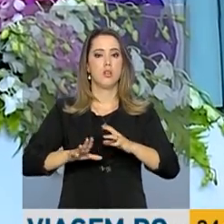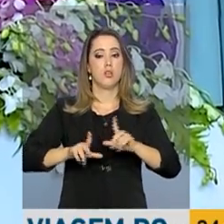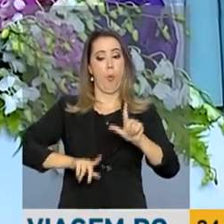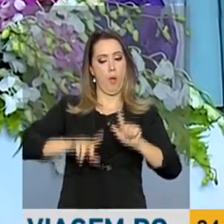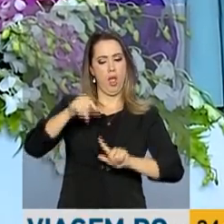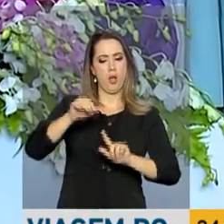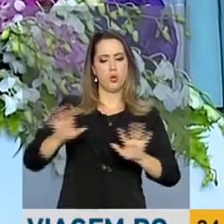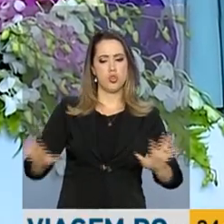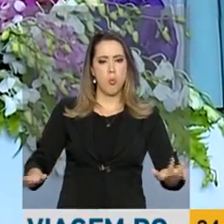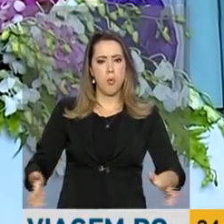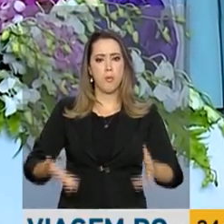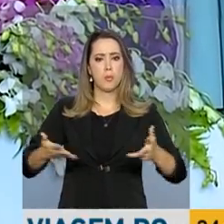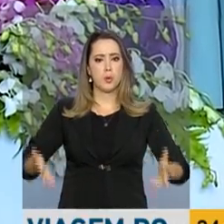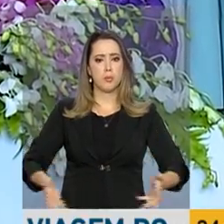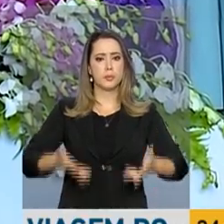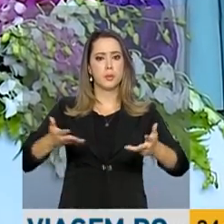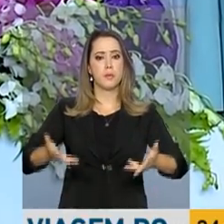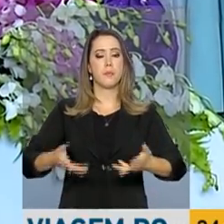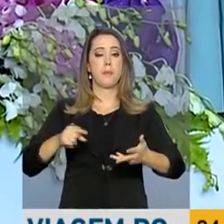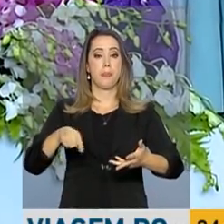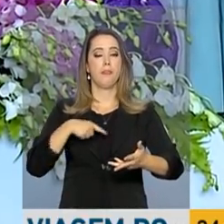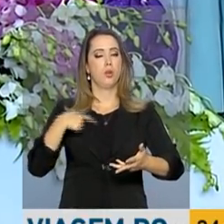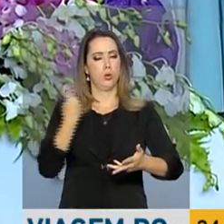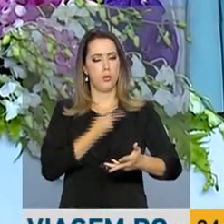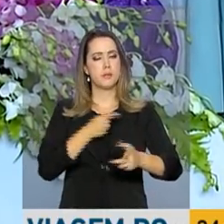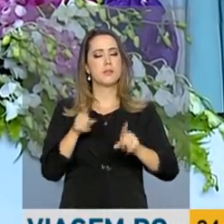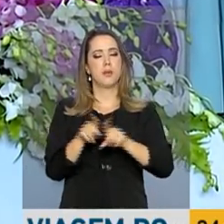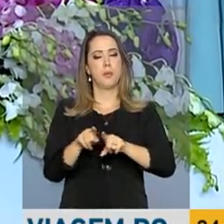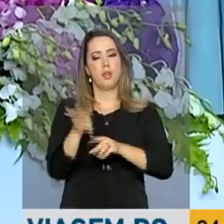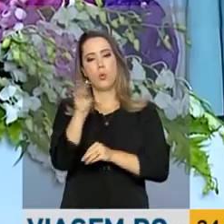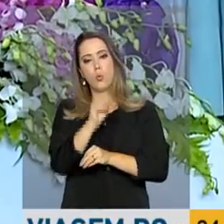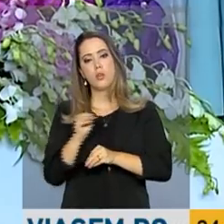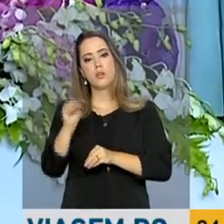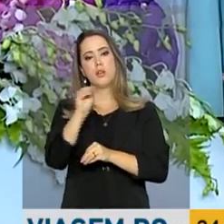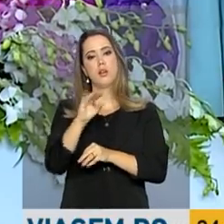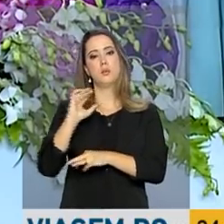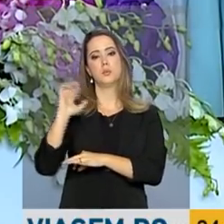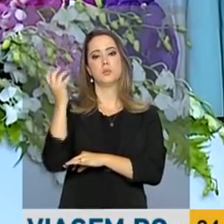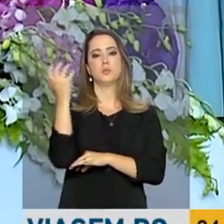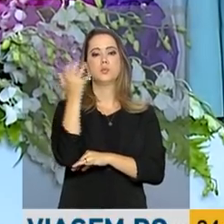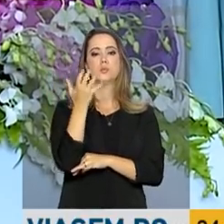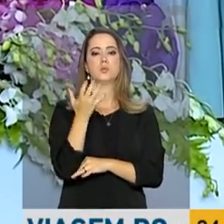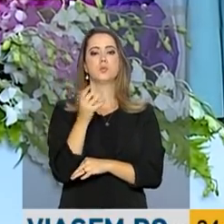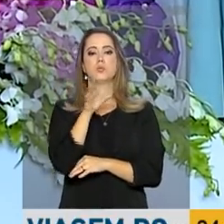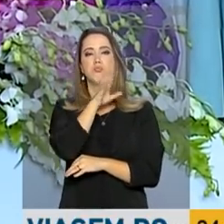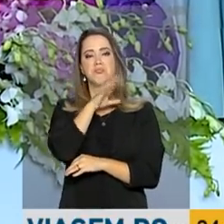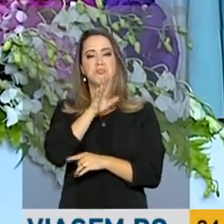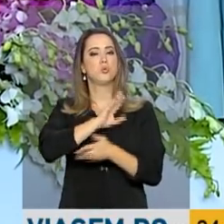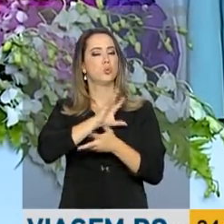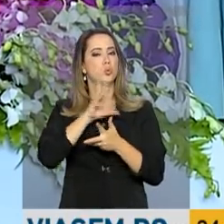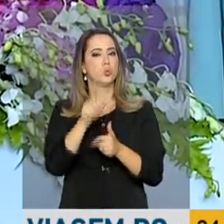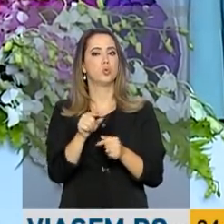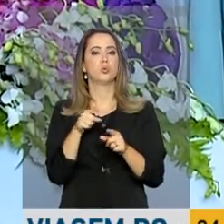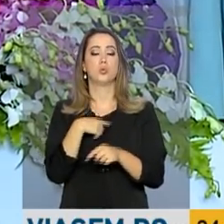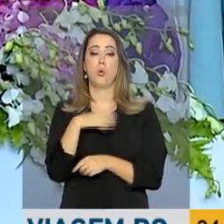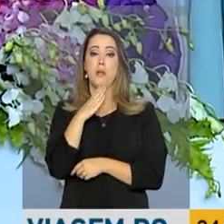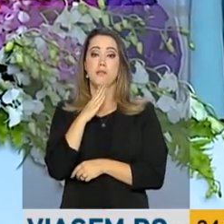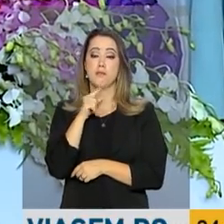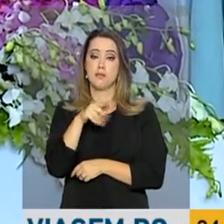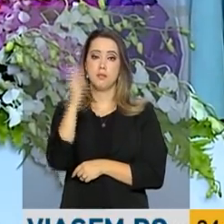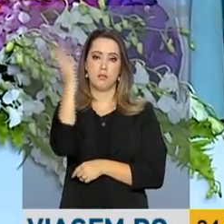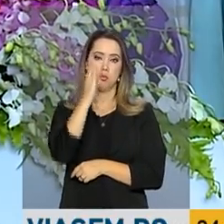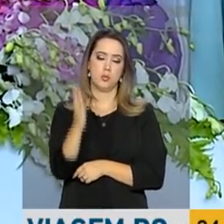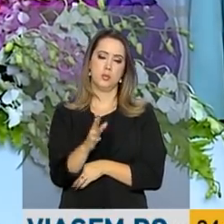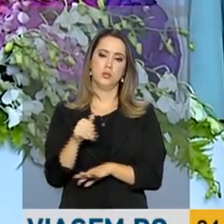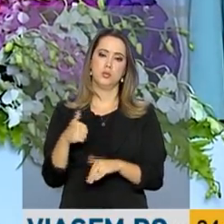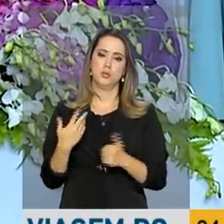o fato é que há uma preservação ambiental também notável e reconhecida. É